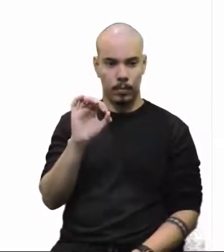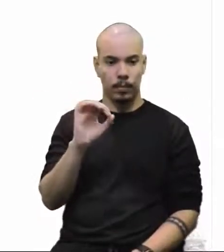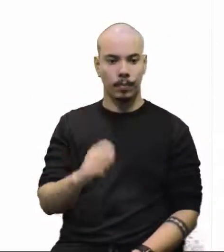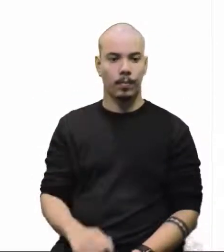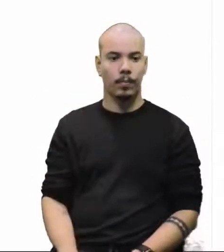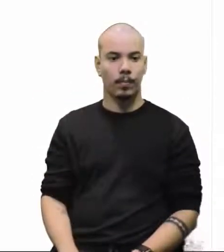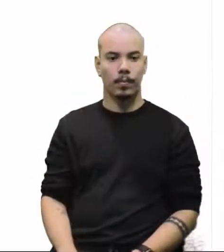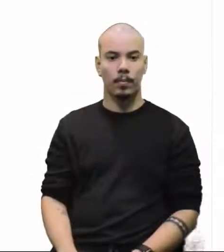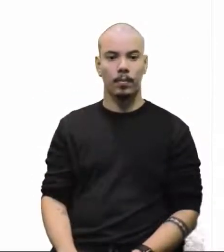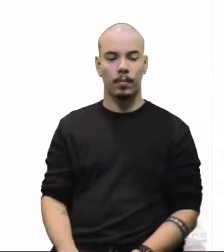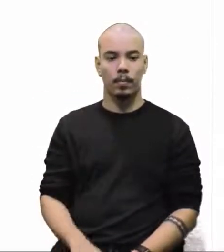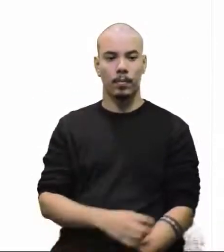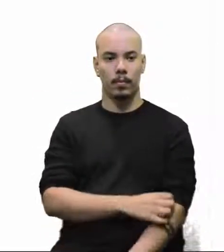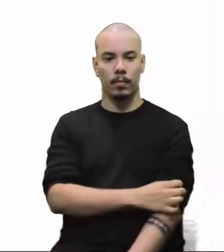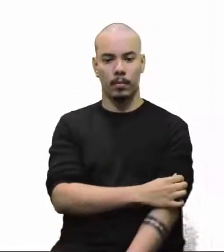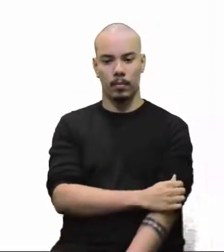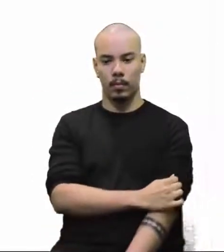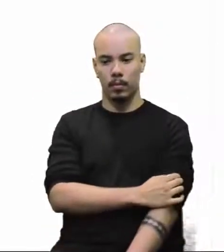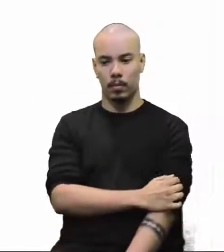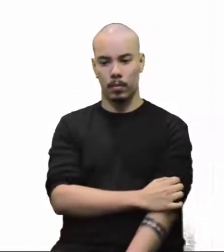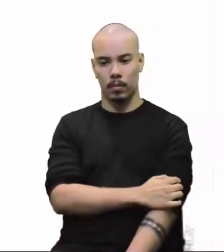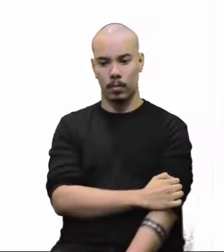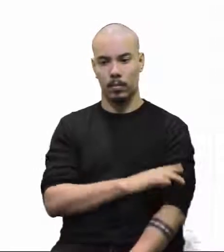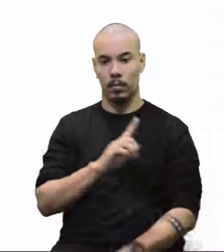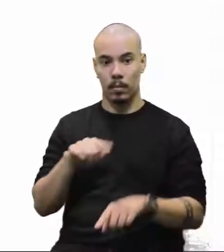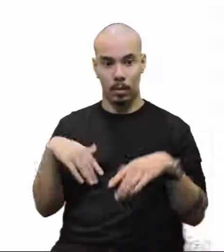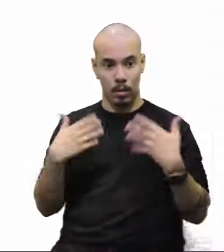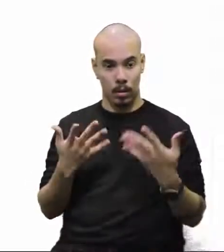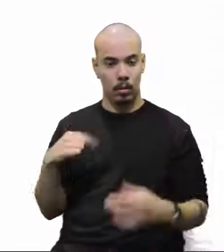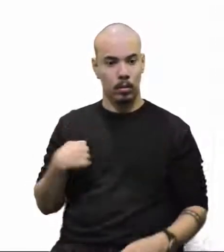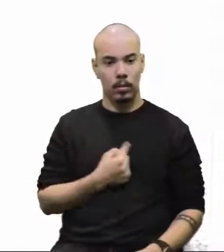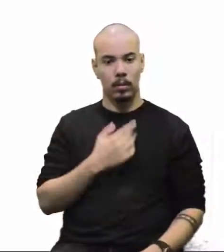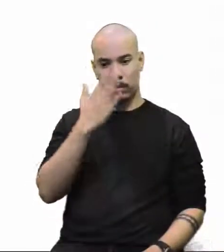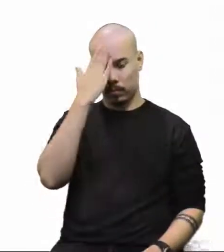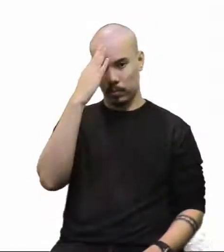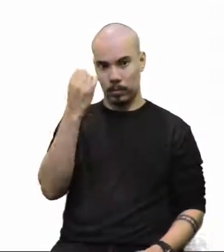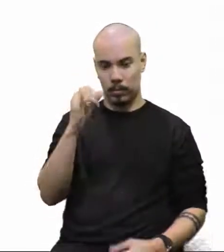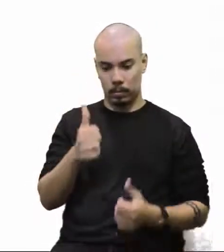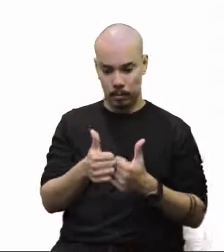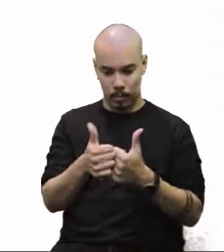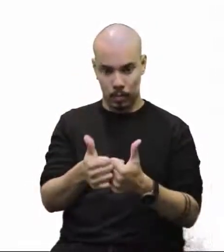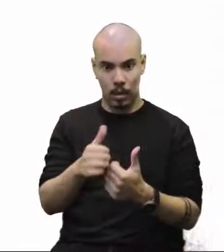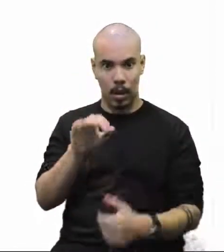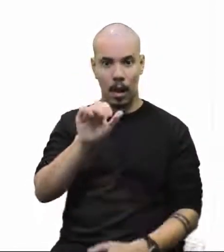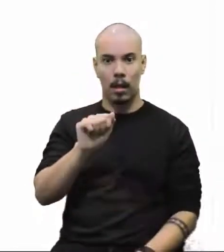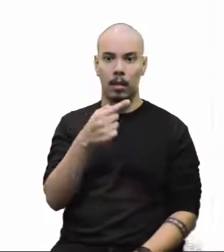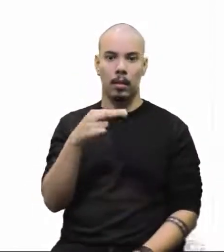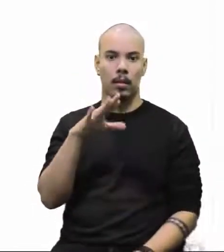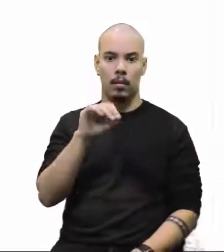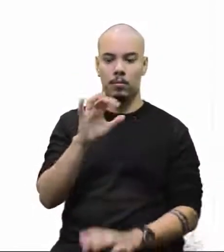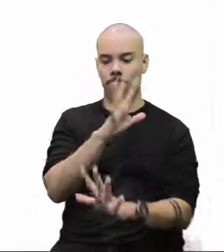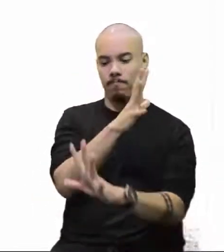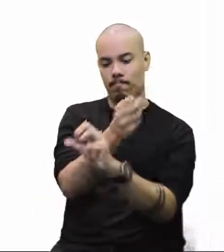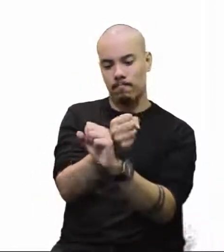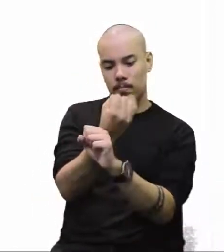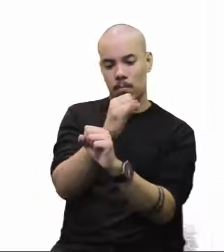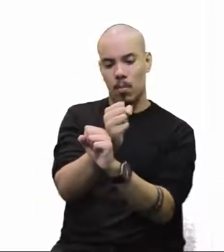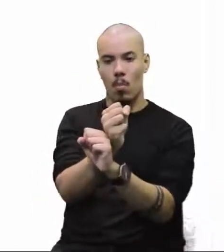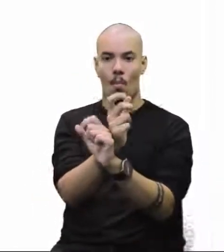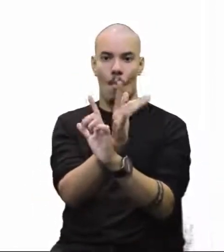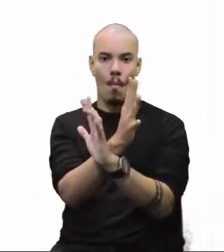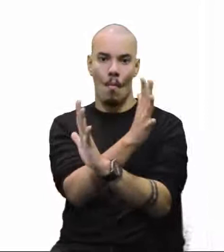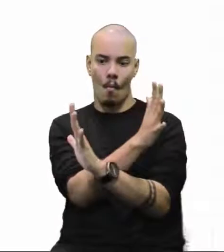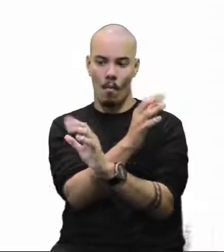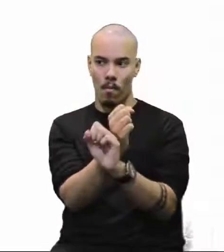Isso. E aí, nós sabemos que quando a corrente for no mesmo sentido, atração. Sentido diferente, repulsão, porque vai empurrar,